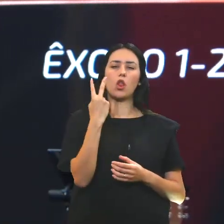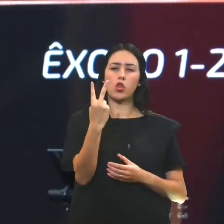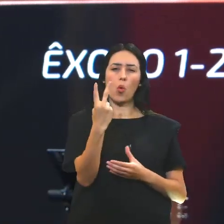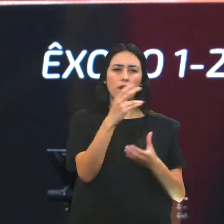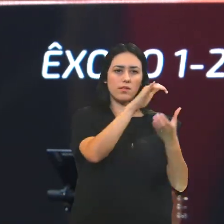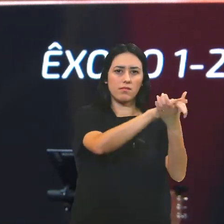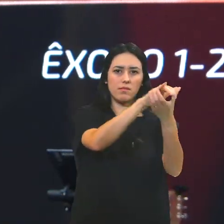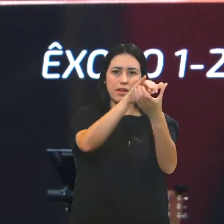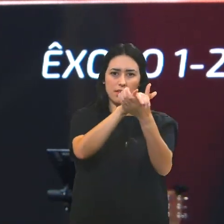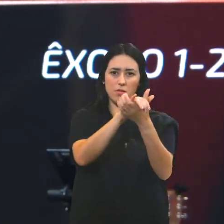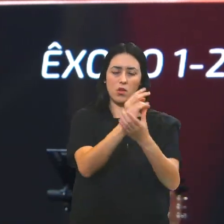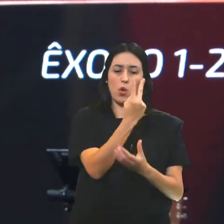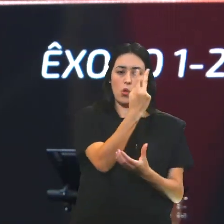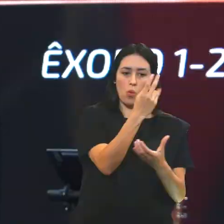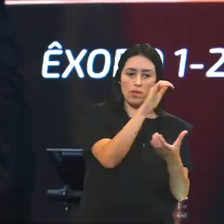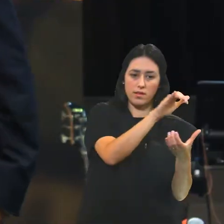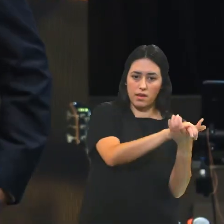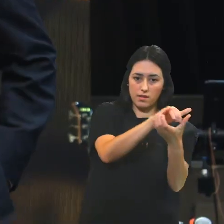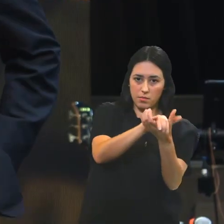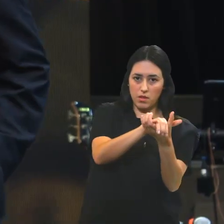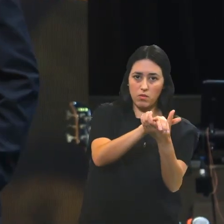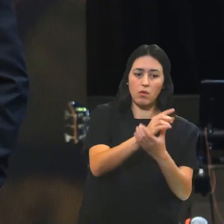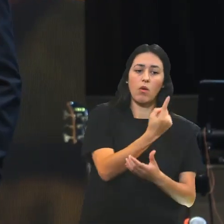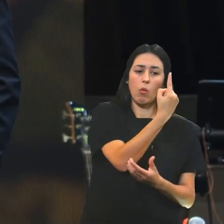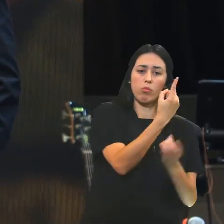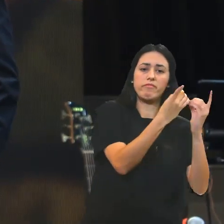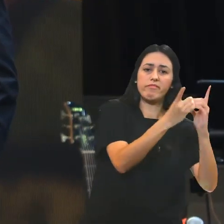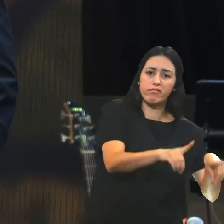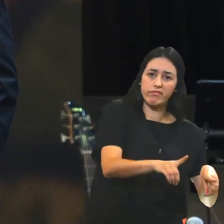Brasil, 1 termina em divórcio.